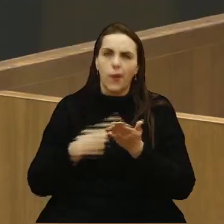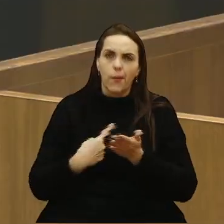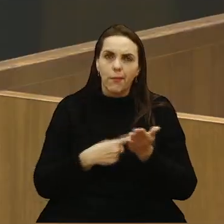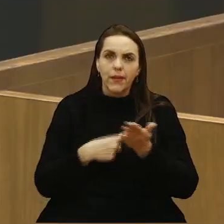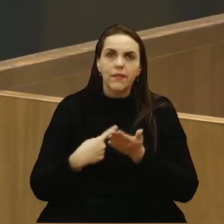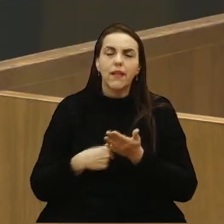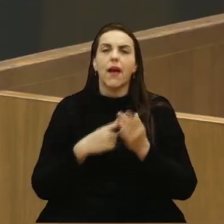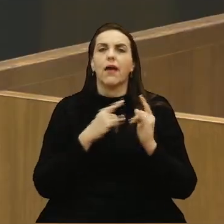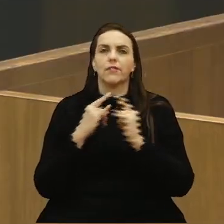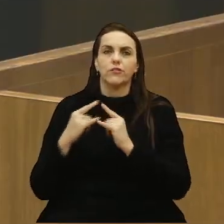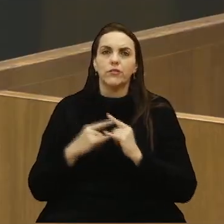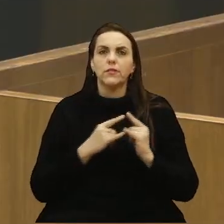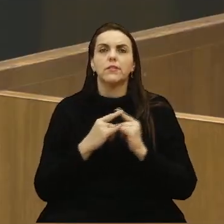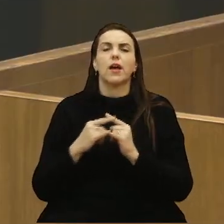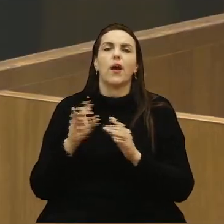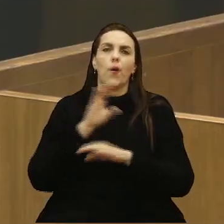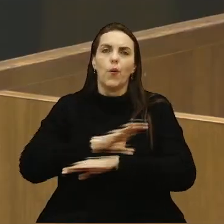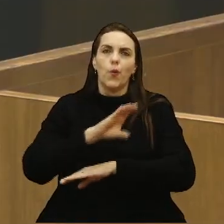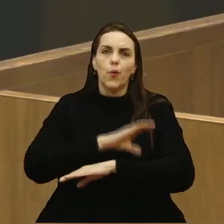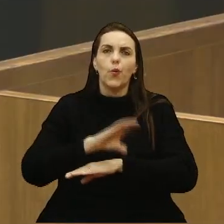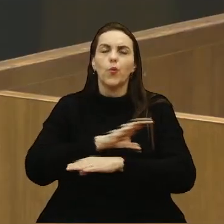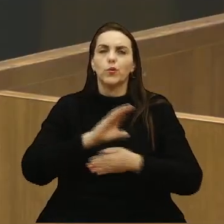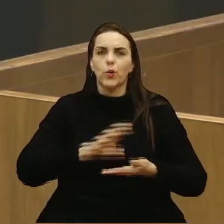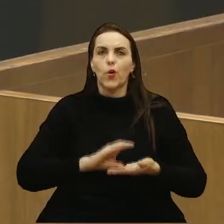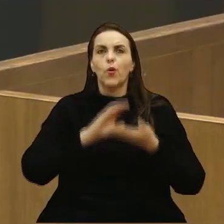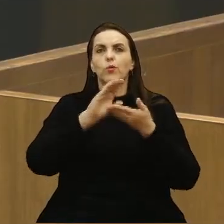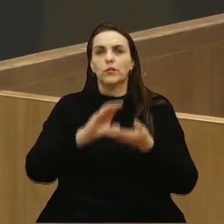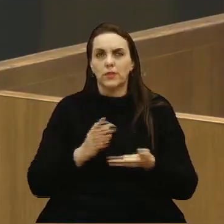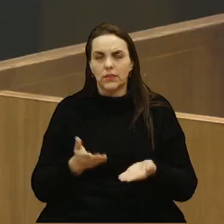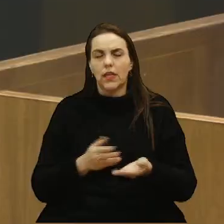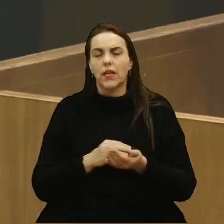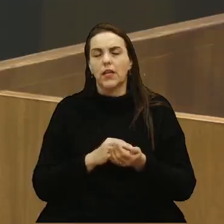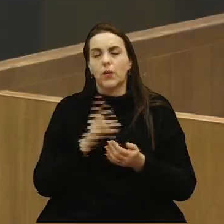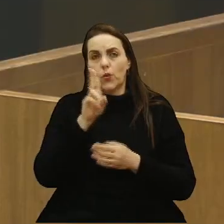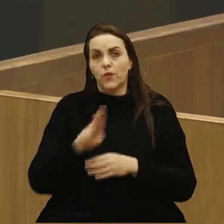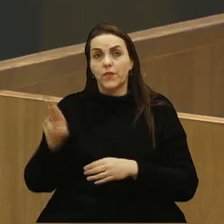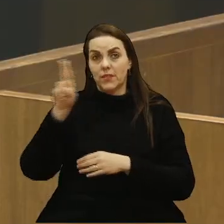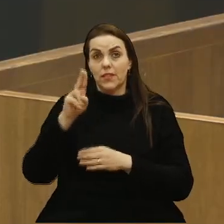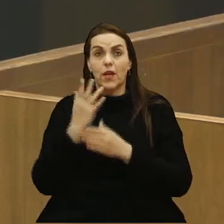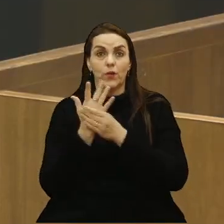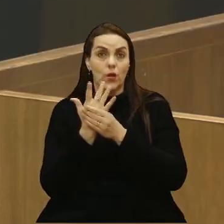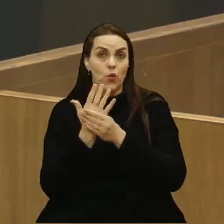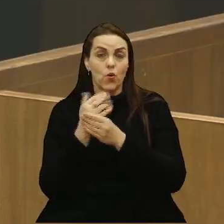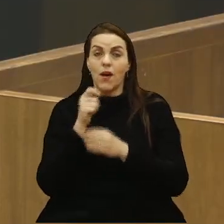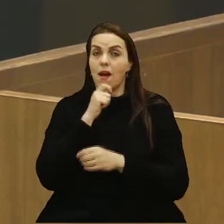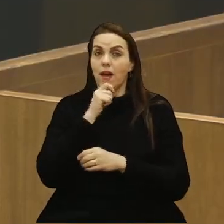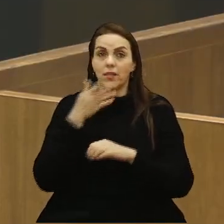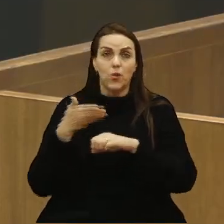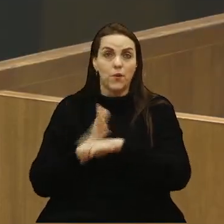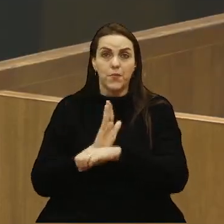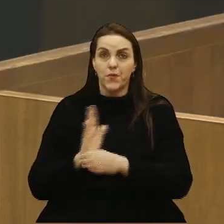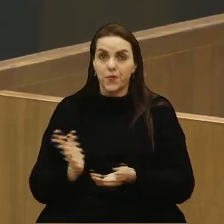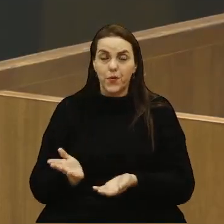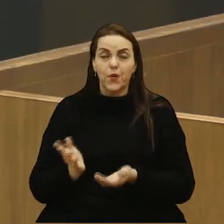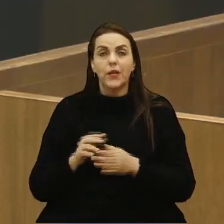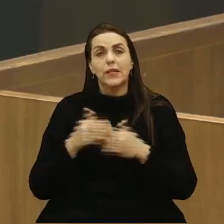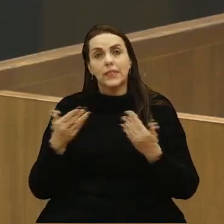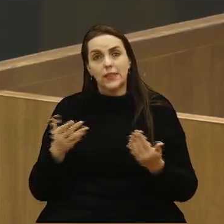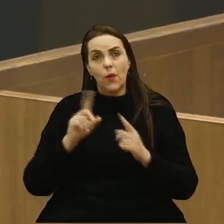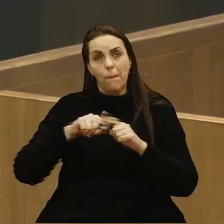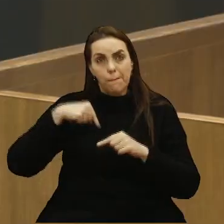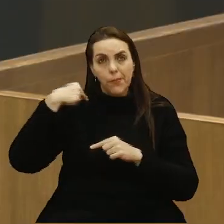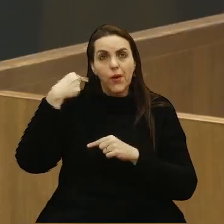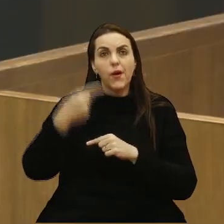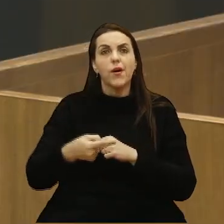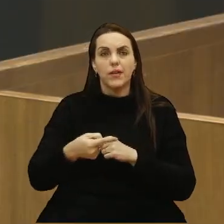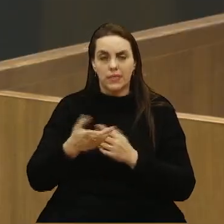os cursos, com o Conselho Universitário da URGS, que ainda não aprovou. Então, este é o próximo